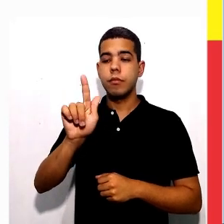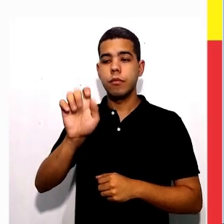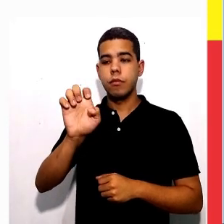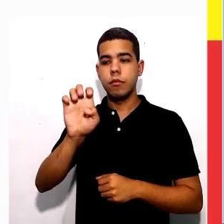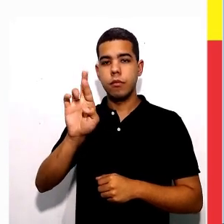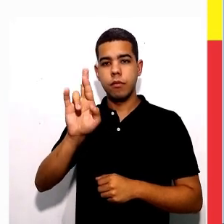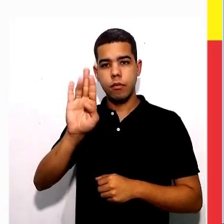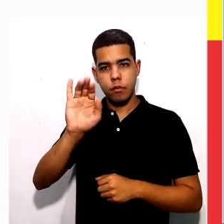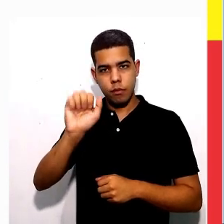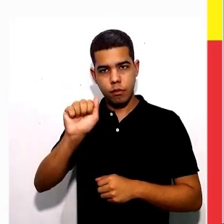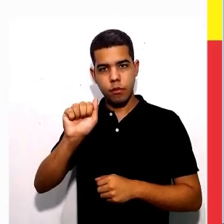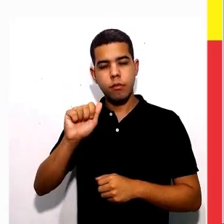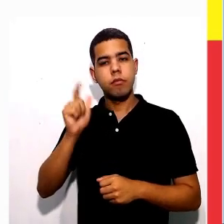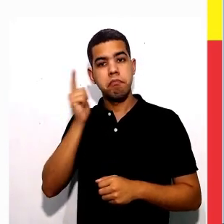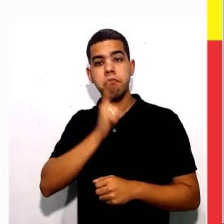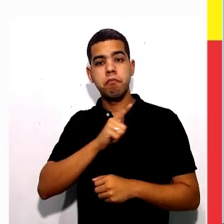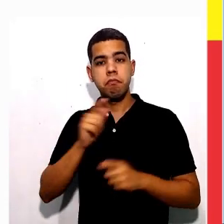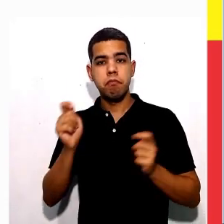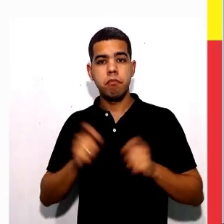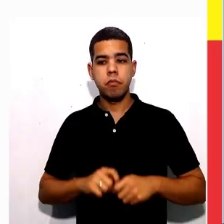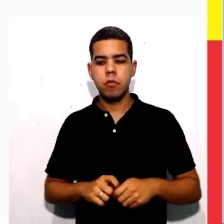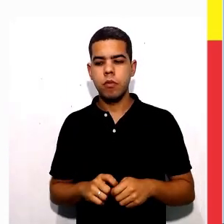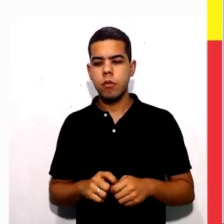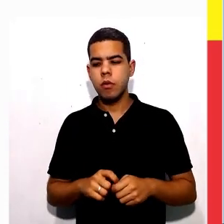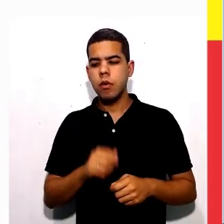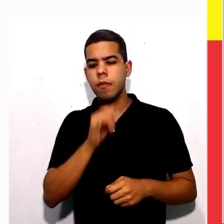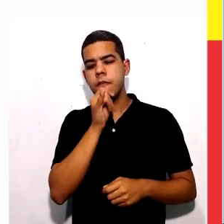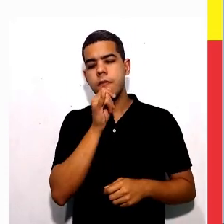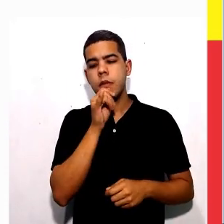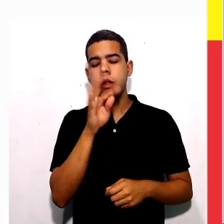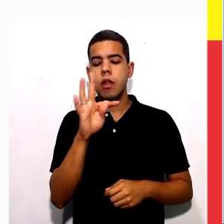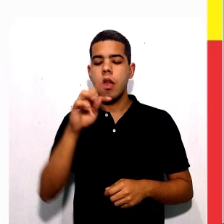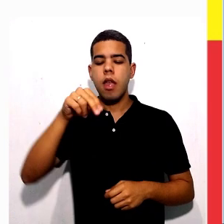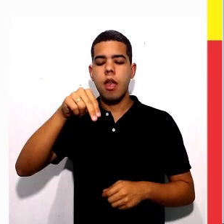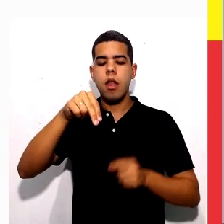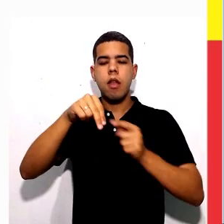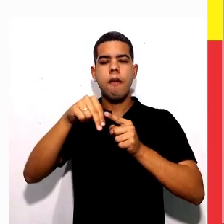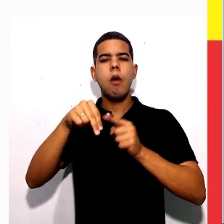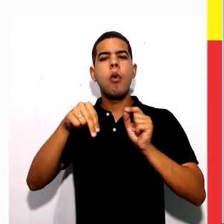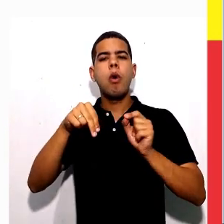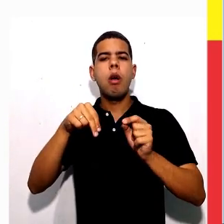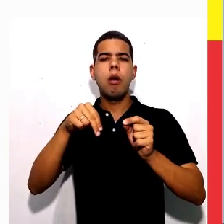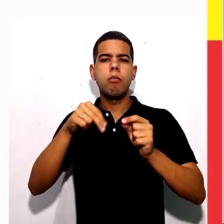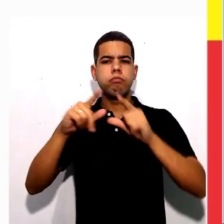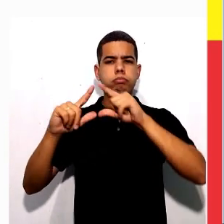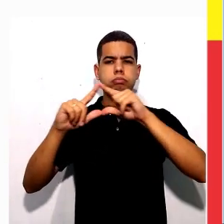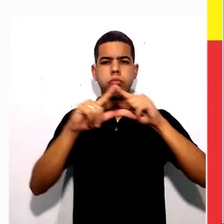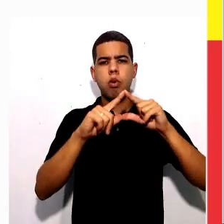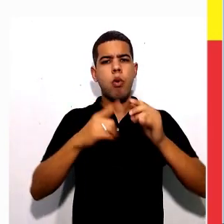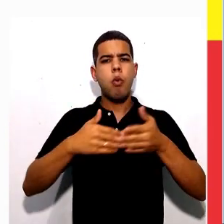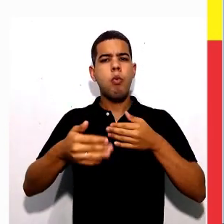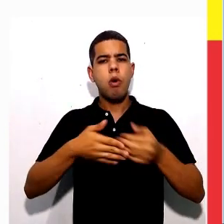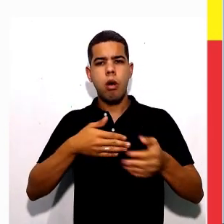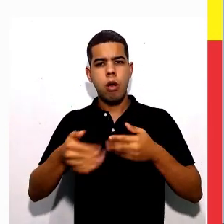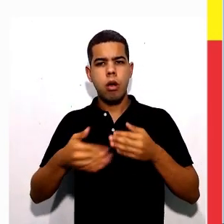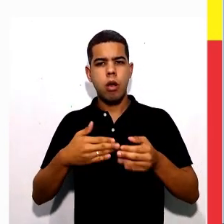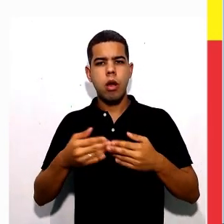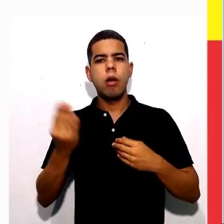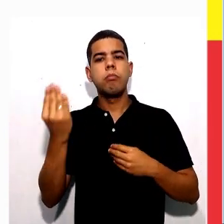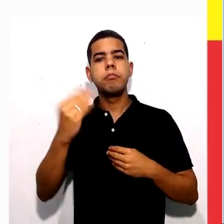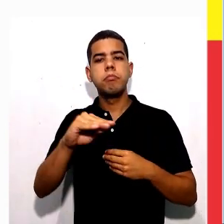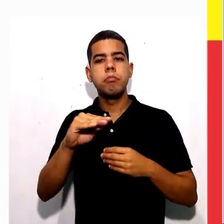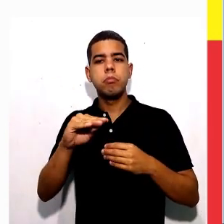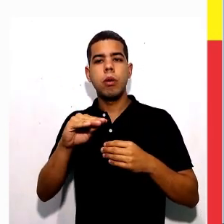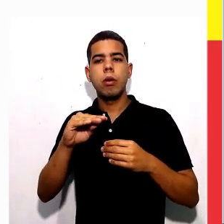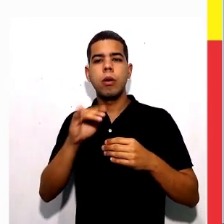ó, veja que tem aí a Tn, quer dizer o quê? Qualquer triângulo vai ser representado como 3